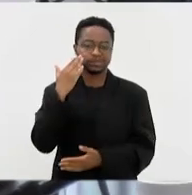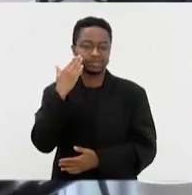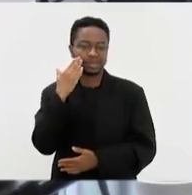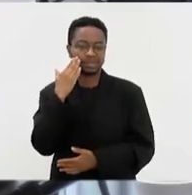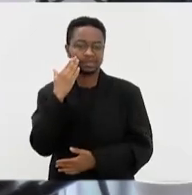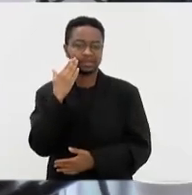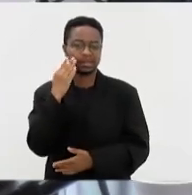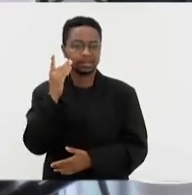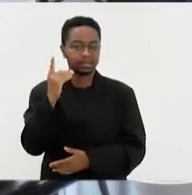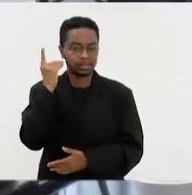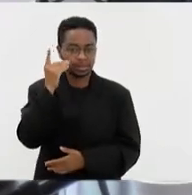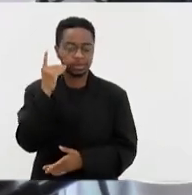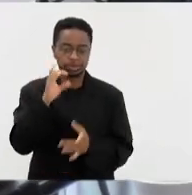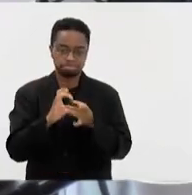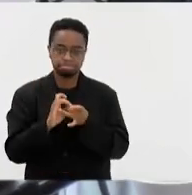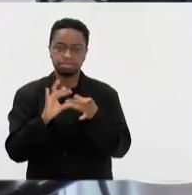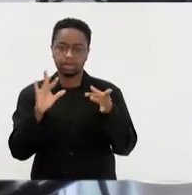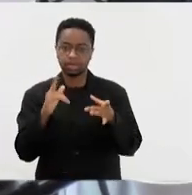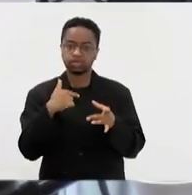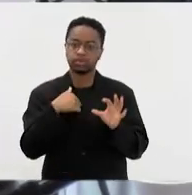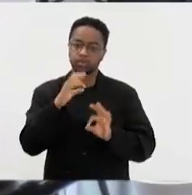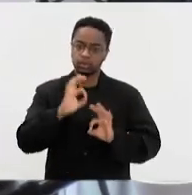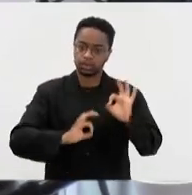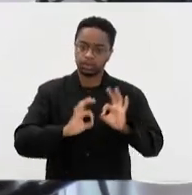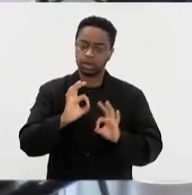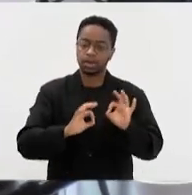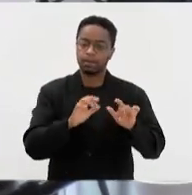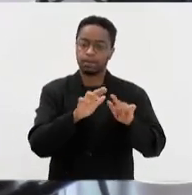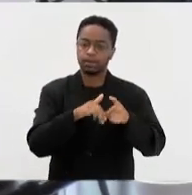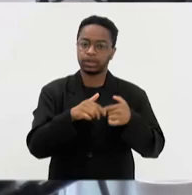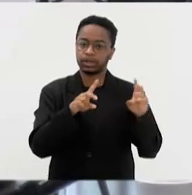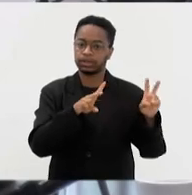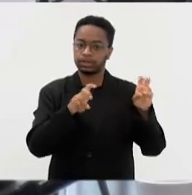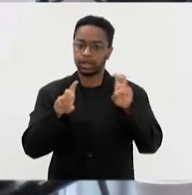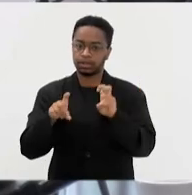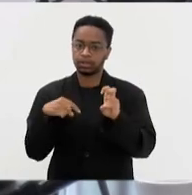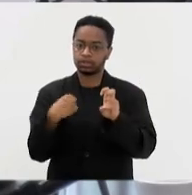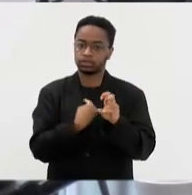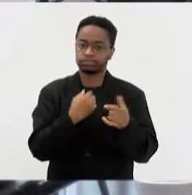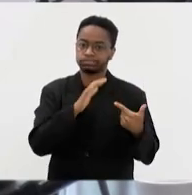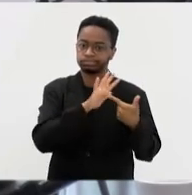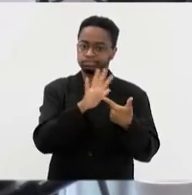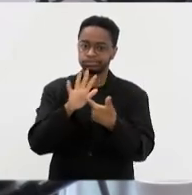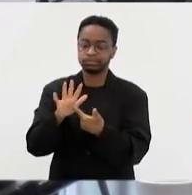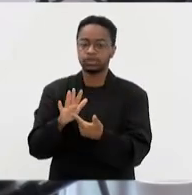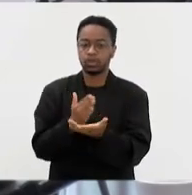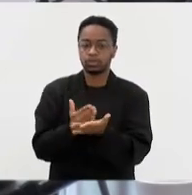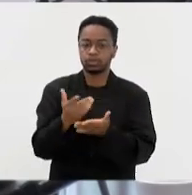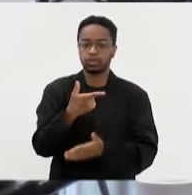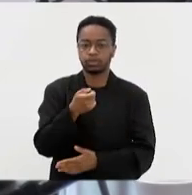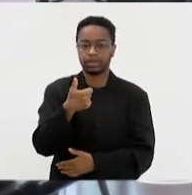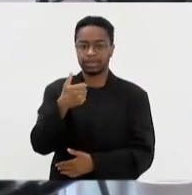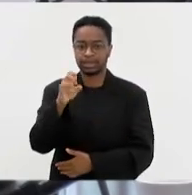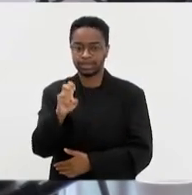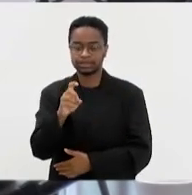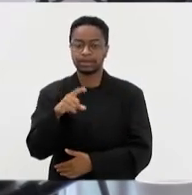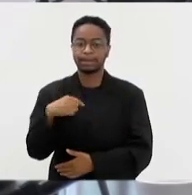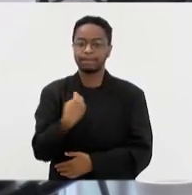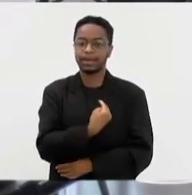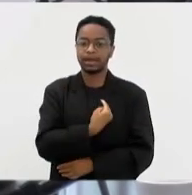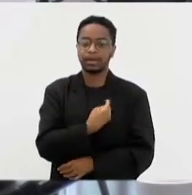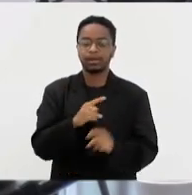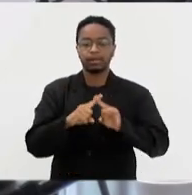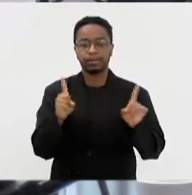deputadas me autorizam a estar conduzindo por conta da temática que vem sendo trazida por mim desde 2015, mas a gente ainda não tem